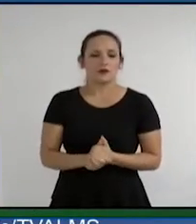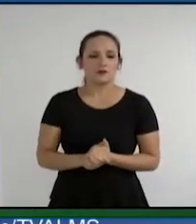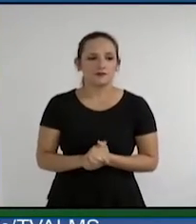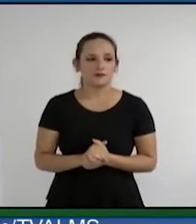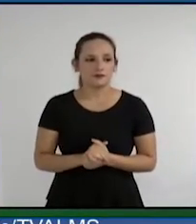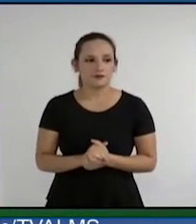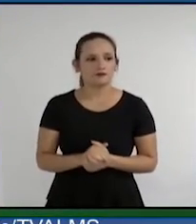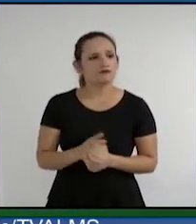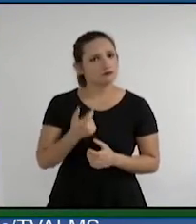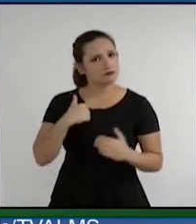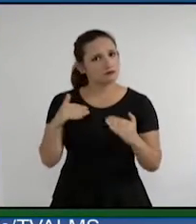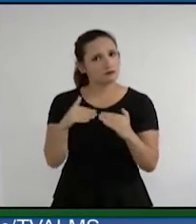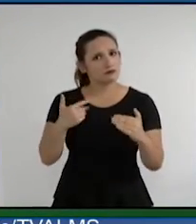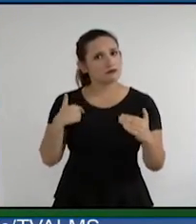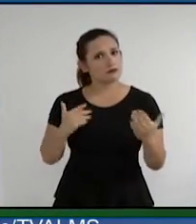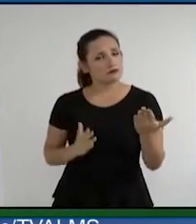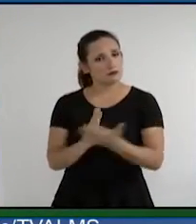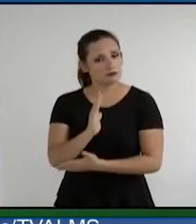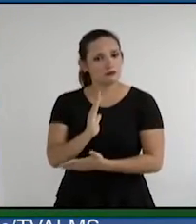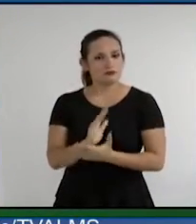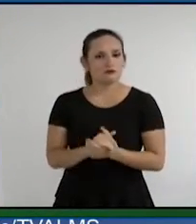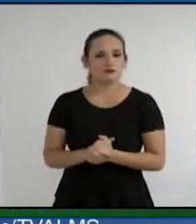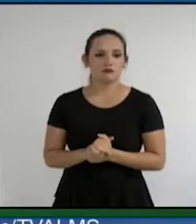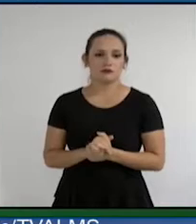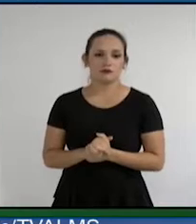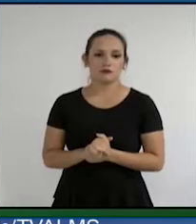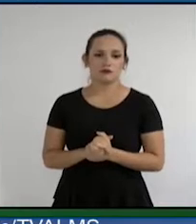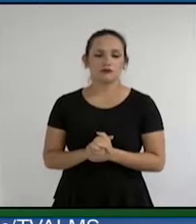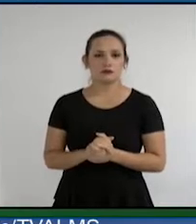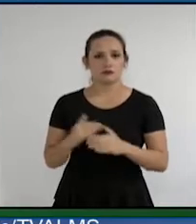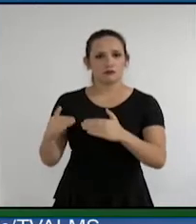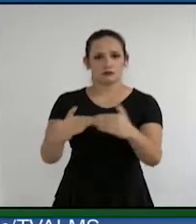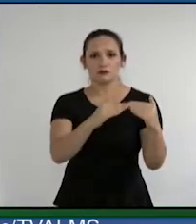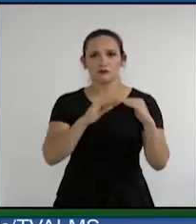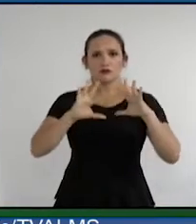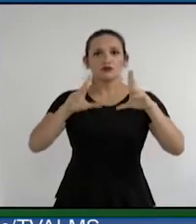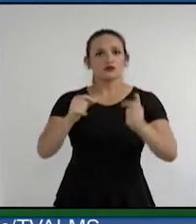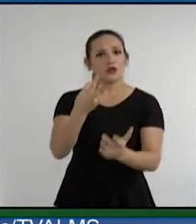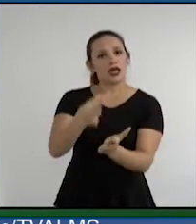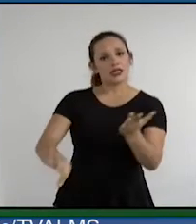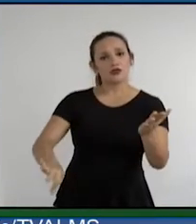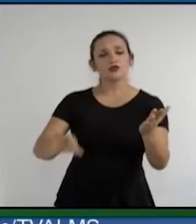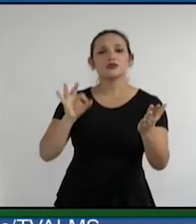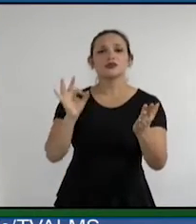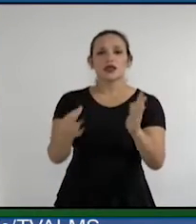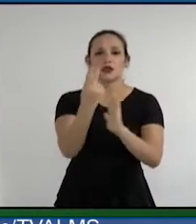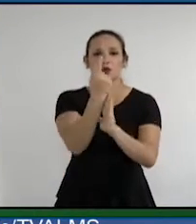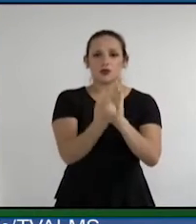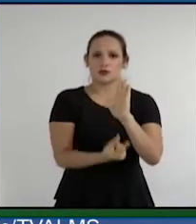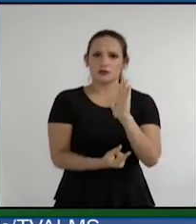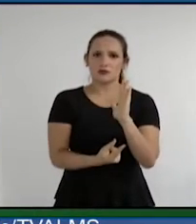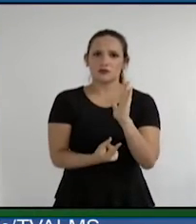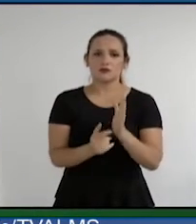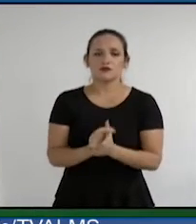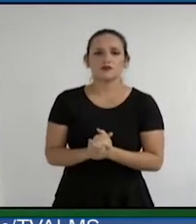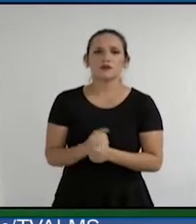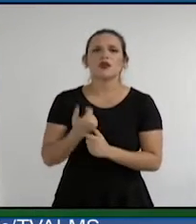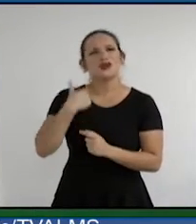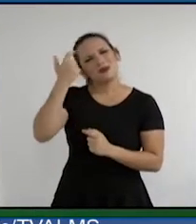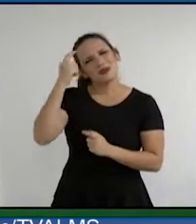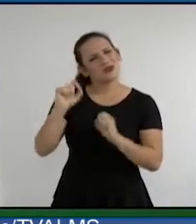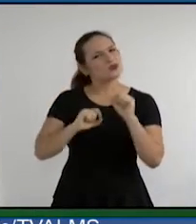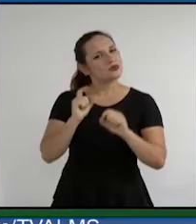nós aprovamos. Nós aprovamos com consentimento e com a ciência deles. Então, eu acho que isso aí